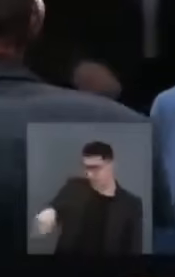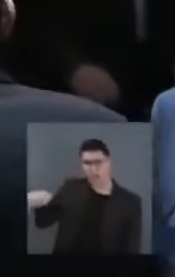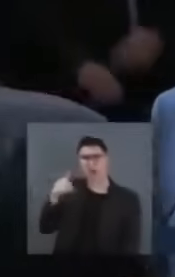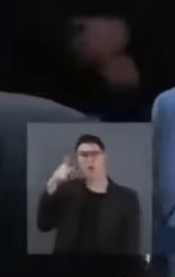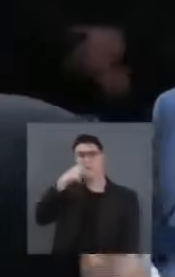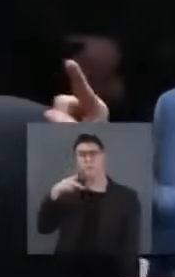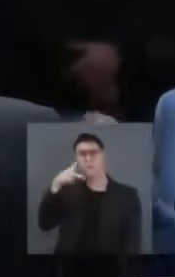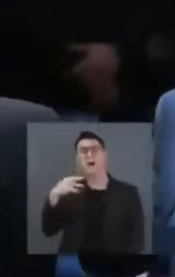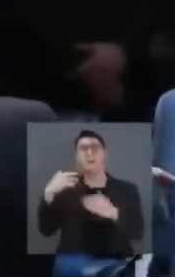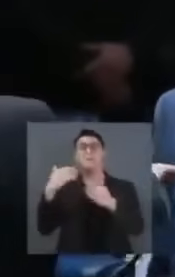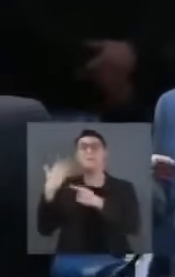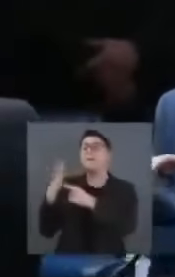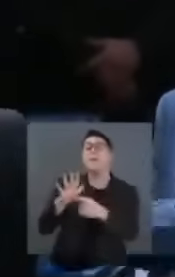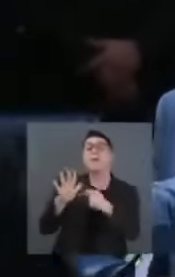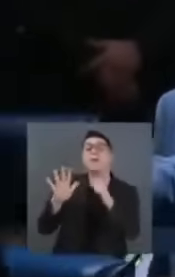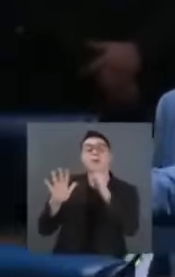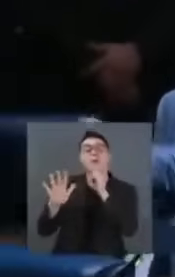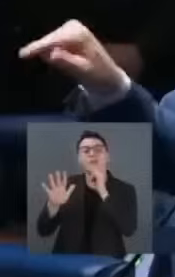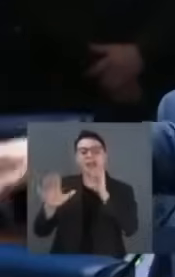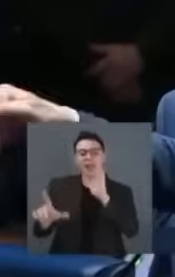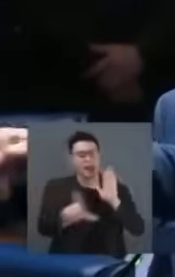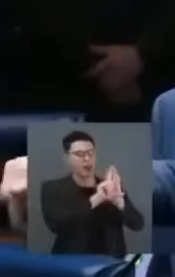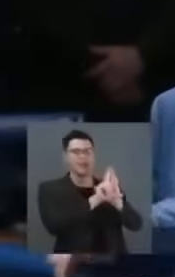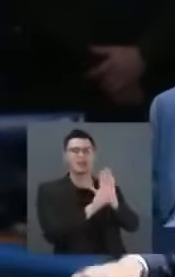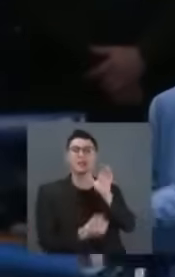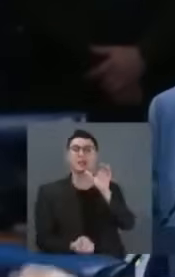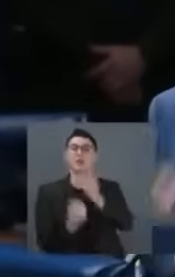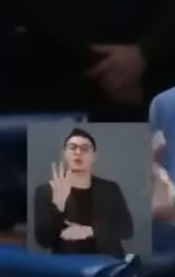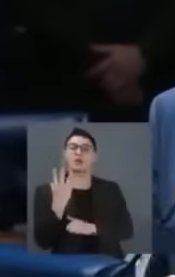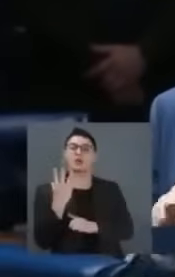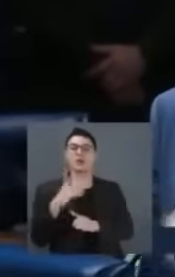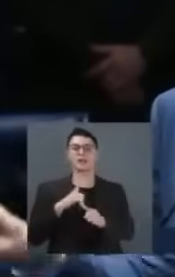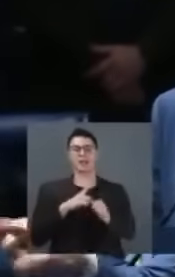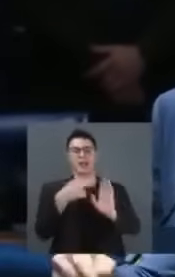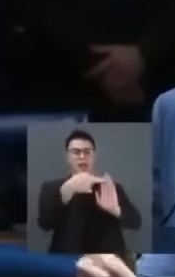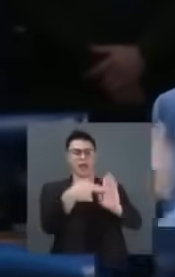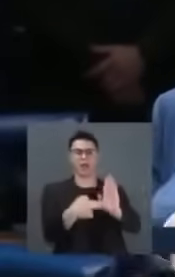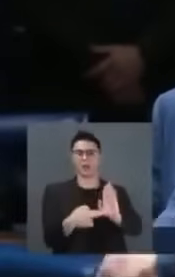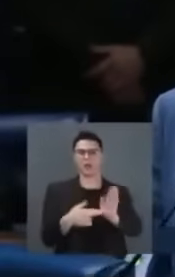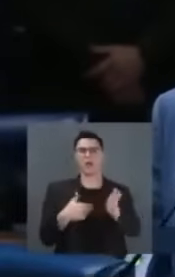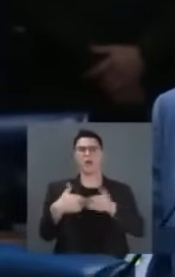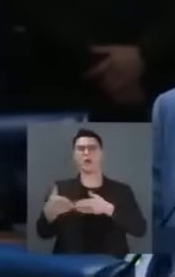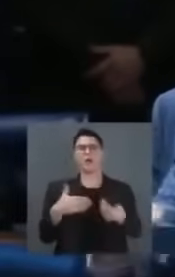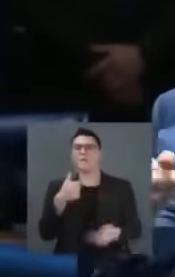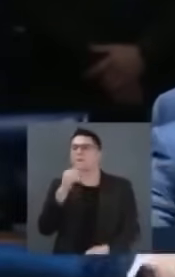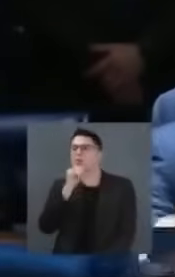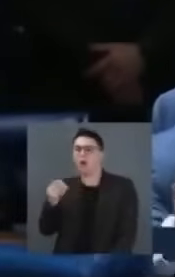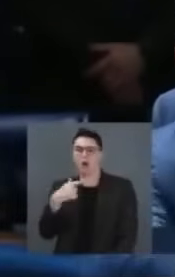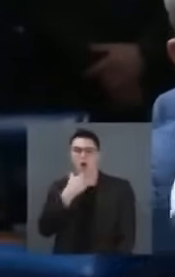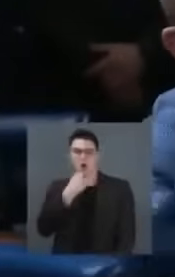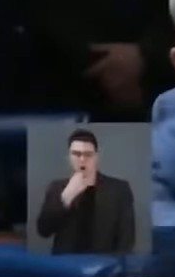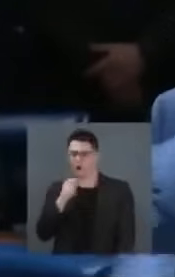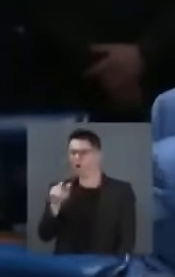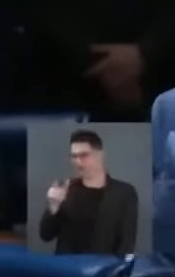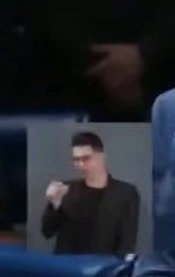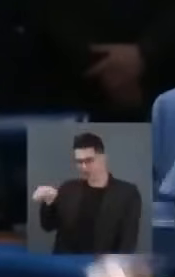me apresentassem, por exemplo, uma lei que foi criada que regula qualquer parte de um homem, qualquer parte do corpo de um homem. Mas é